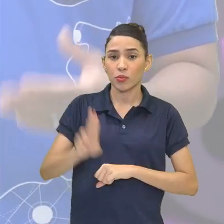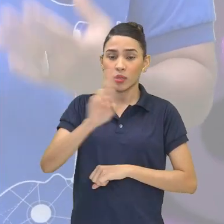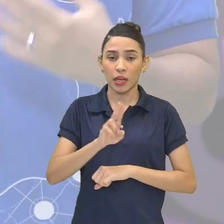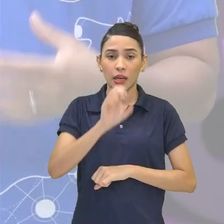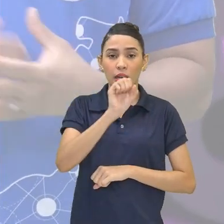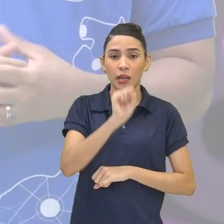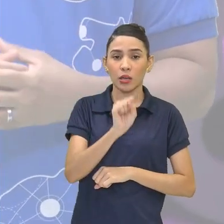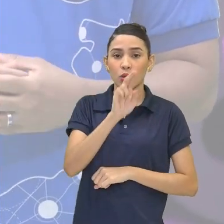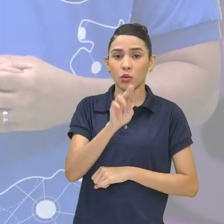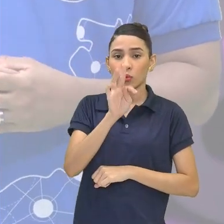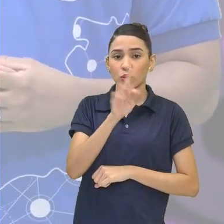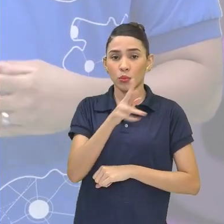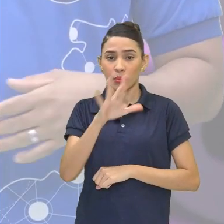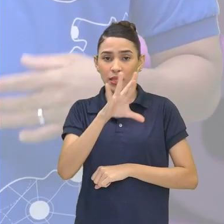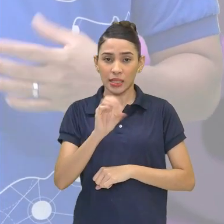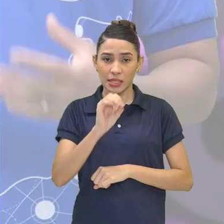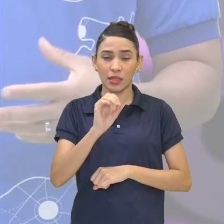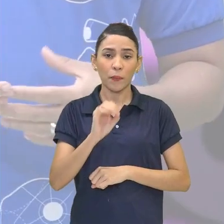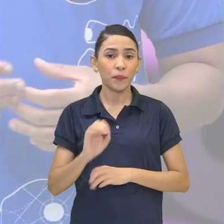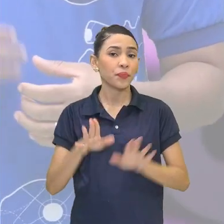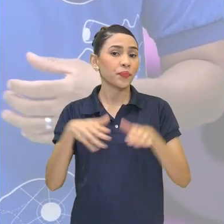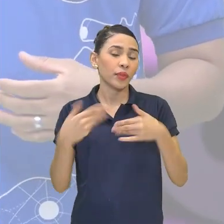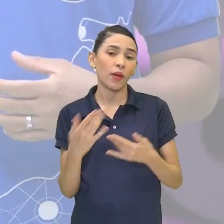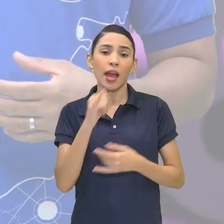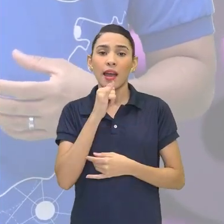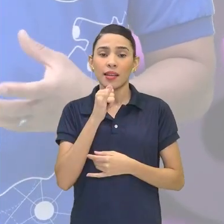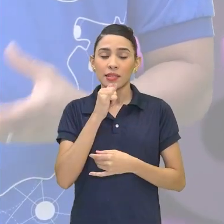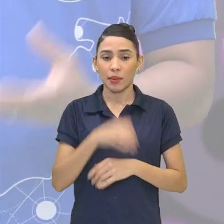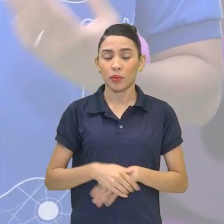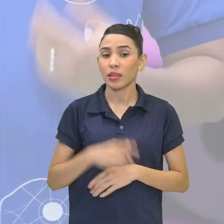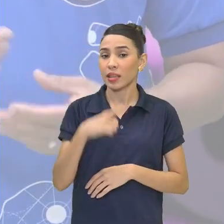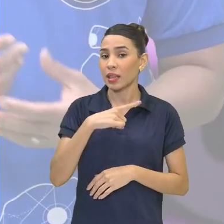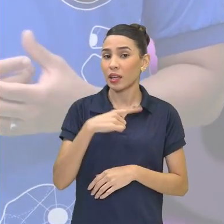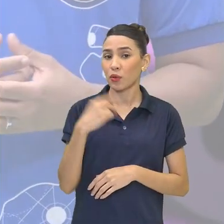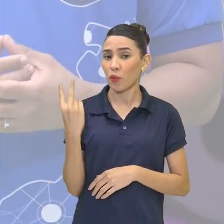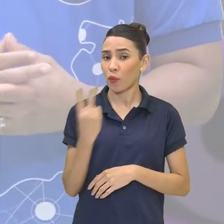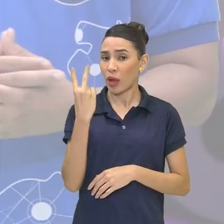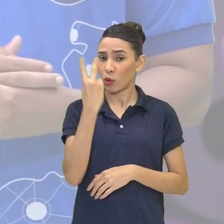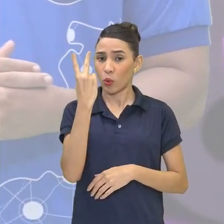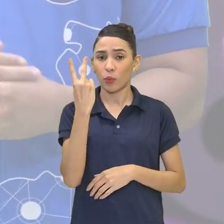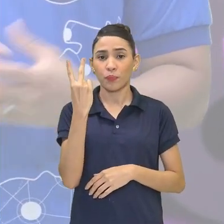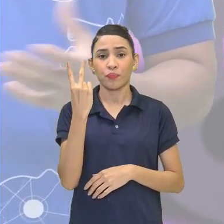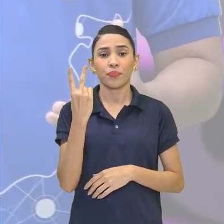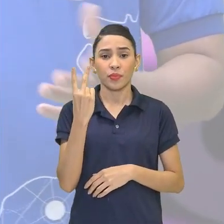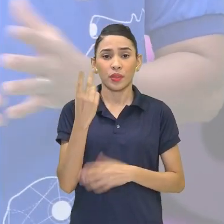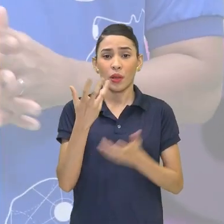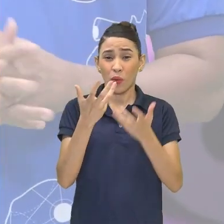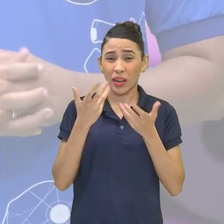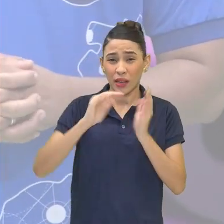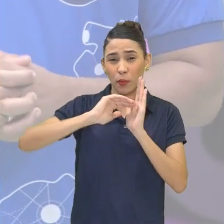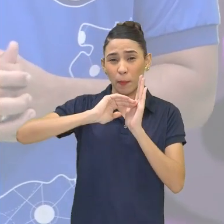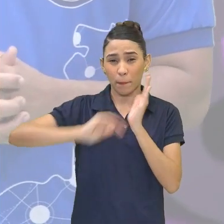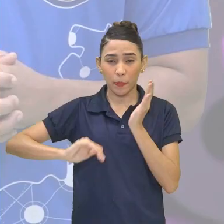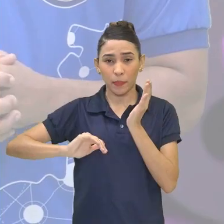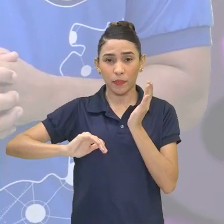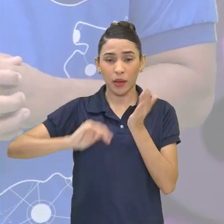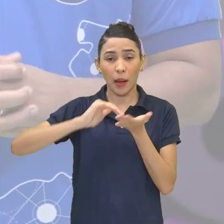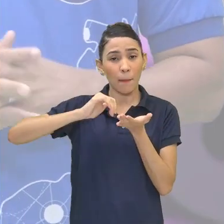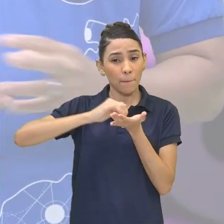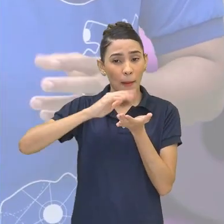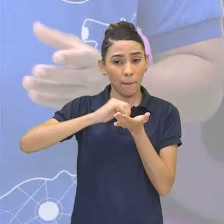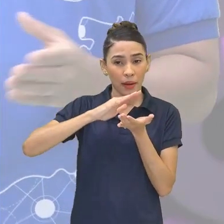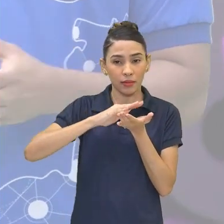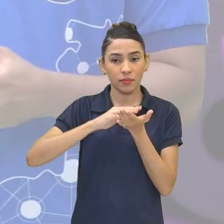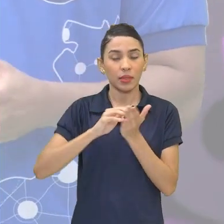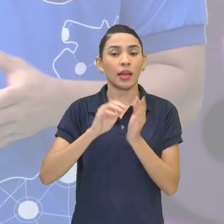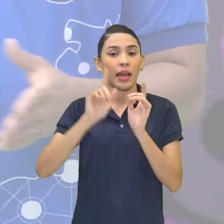uma quantidade da outra, né? Então, quando eu tenho um valor e eu quero retirar desse valor, a gente faz a